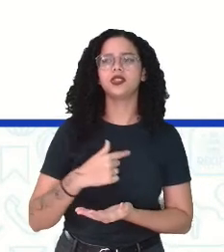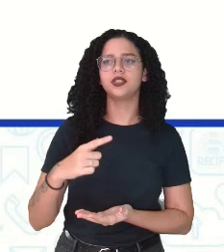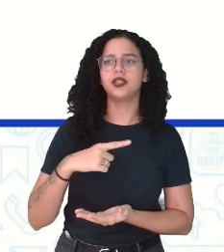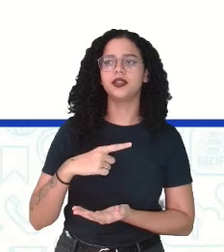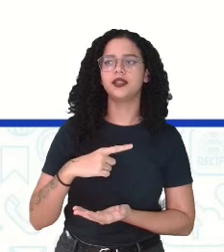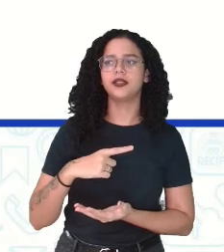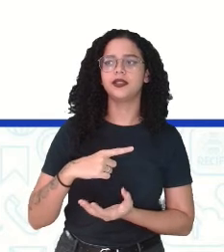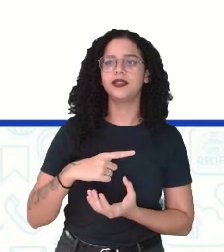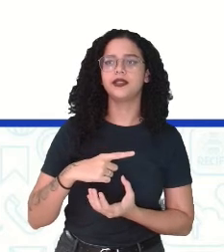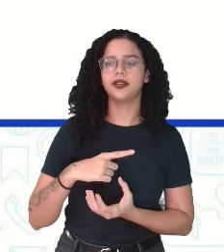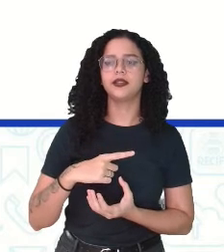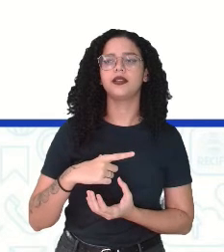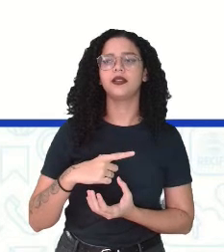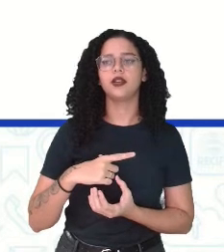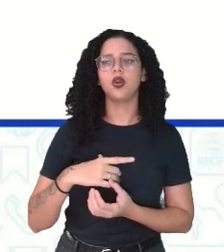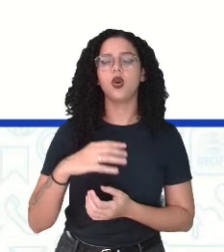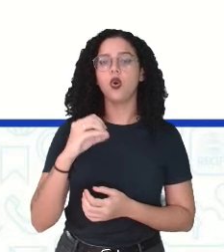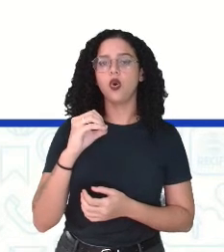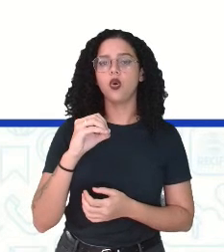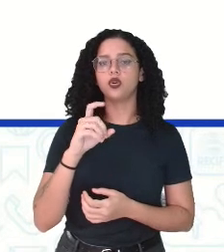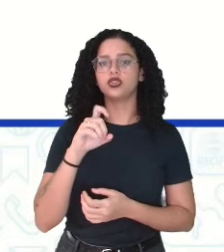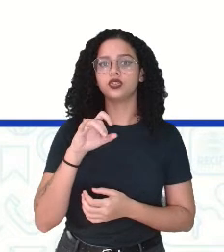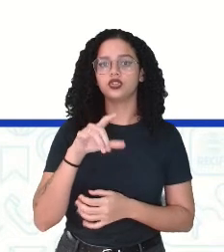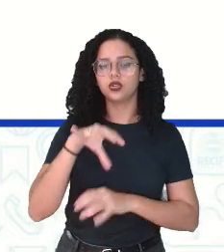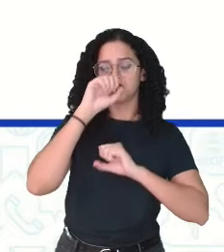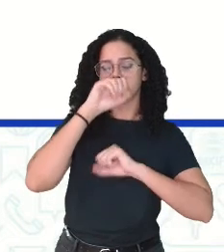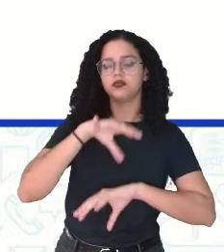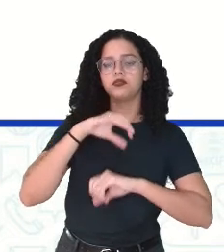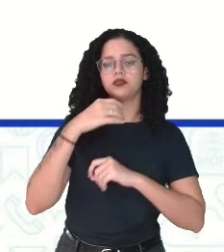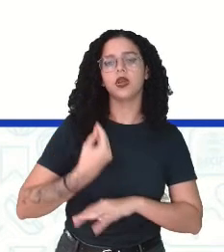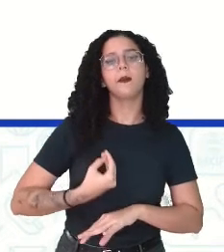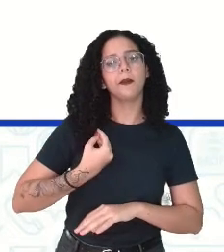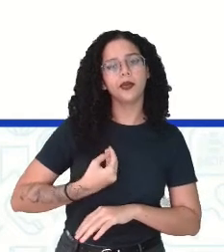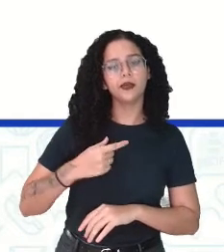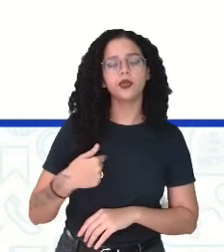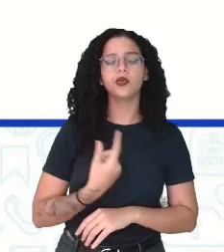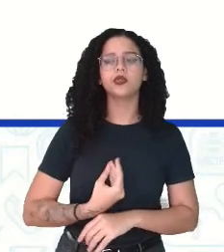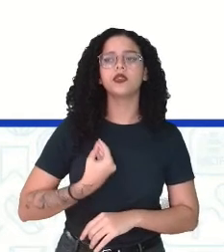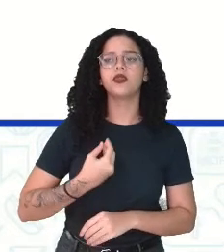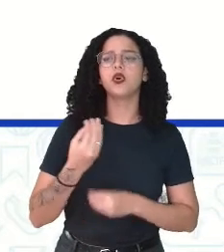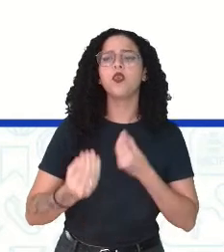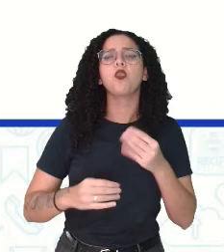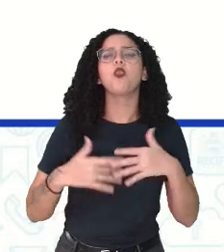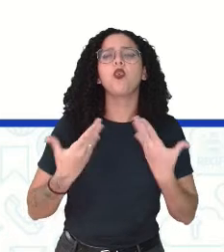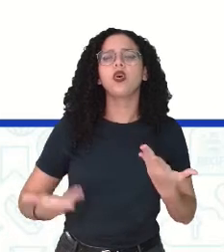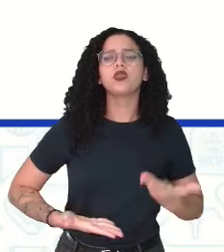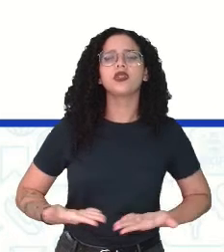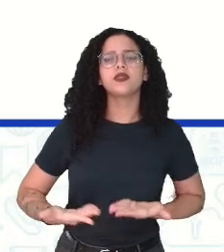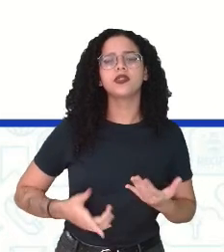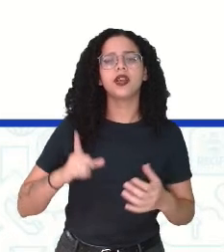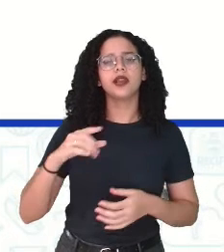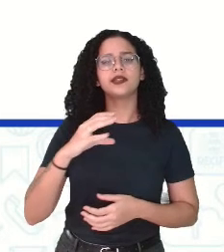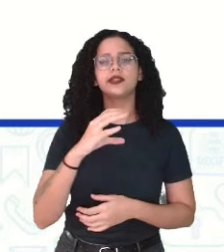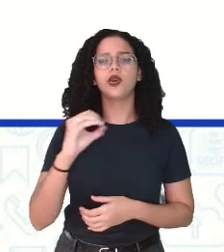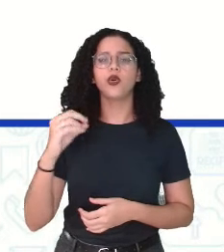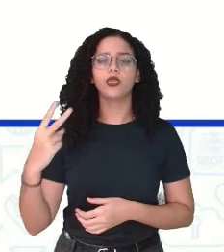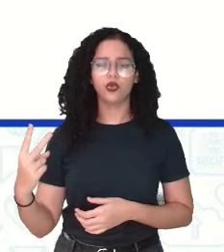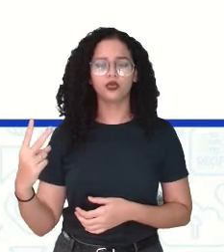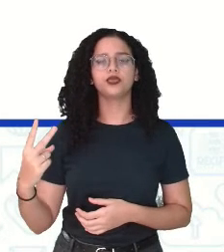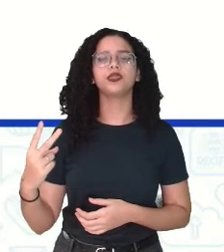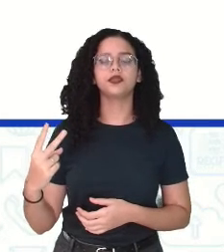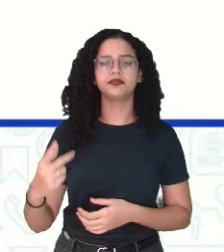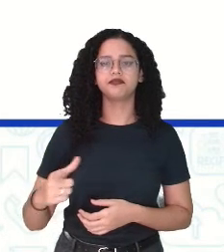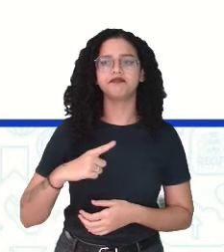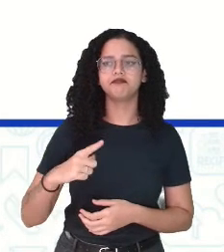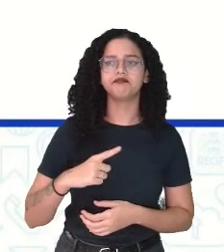a molécula de oxigênio lá, que é necessária à nossa vida. Pois é. E qual é o serviço aí? A camada de ozônio, que